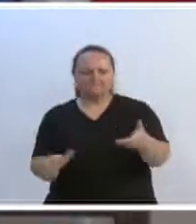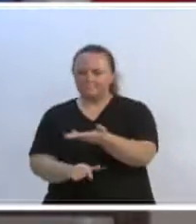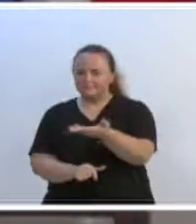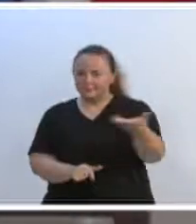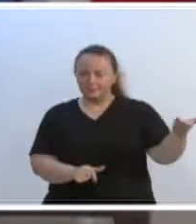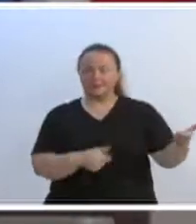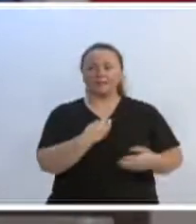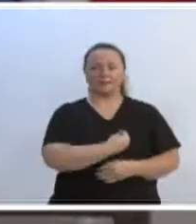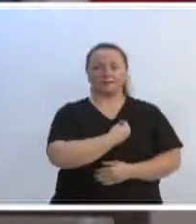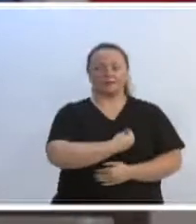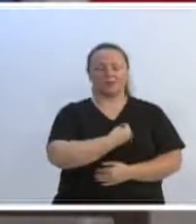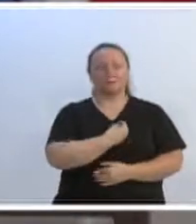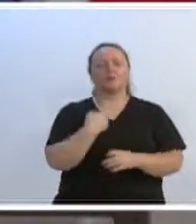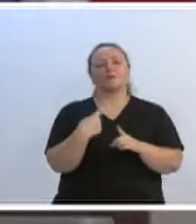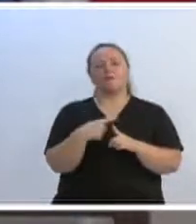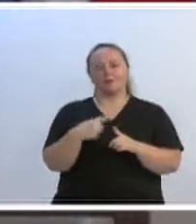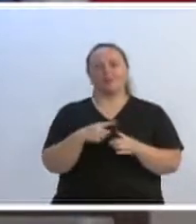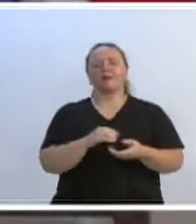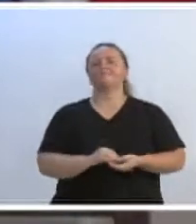fazer uso da palavra.